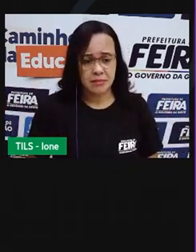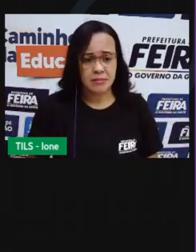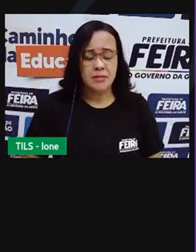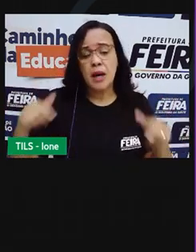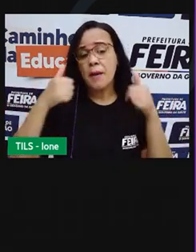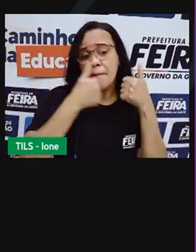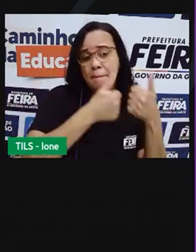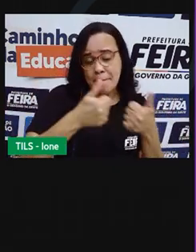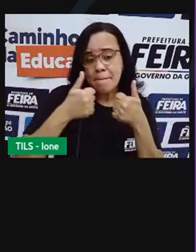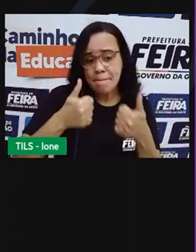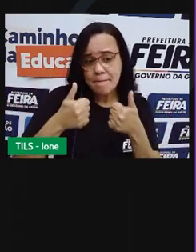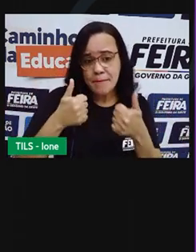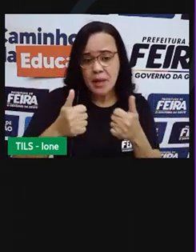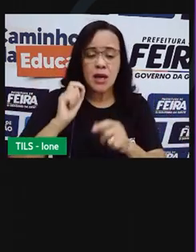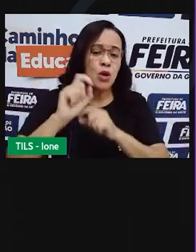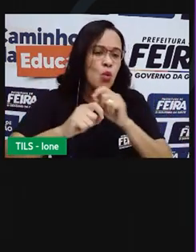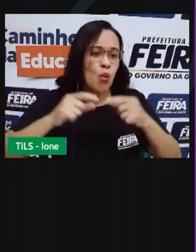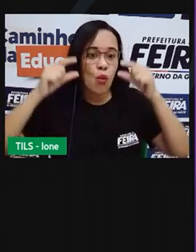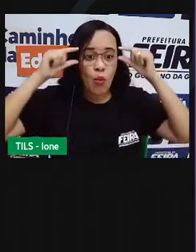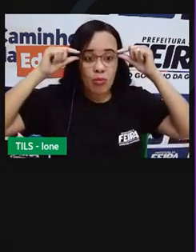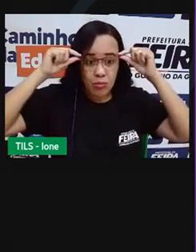Tudo bem ter que usar óculos.